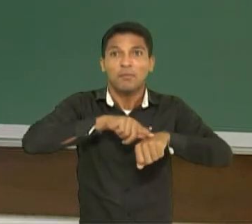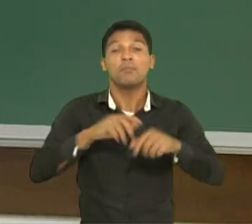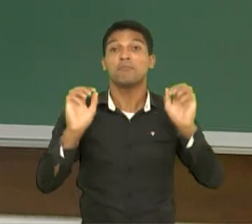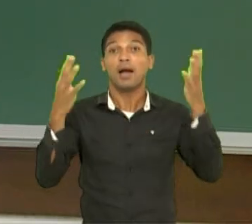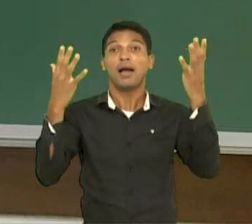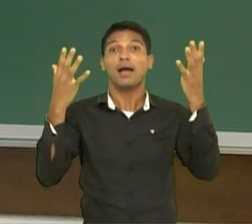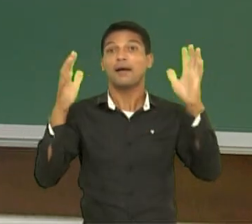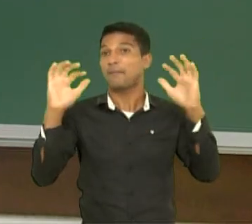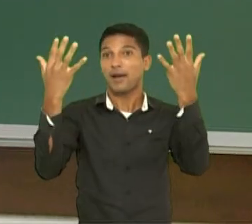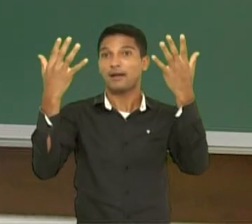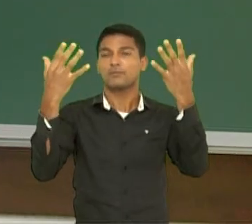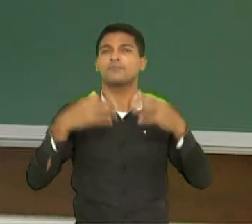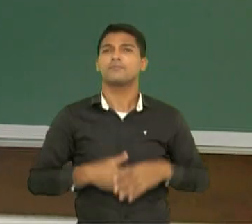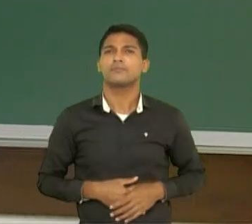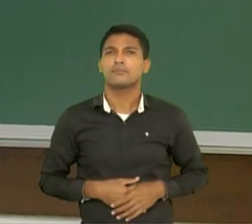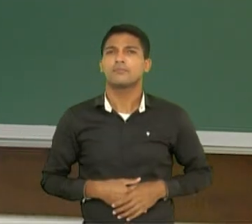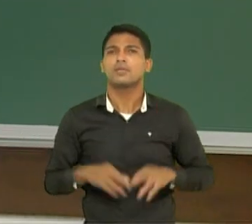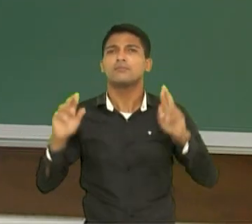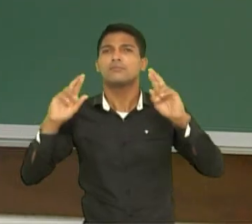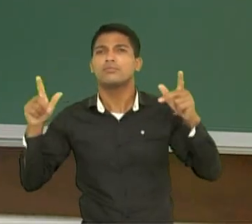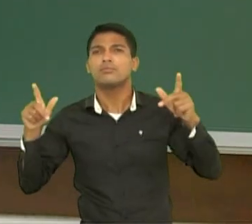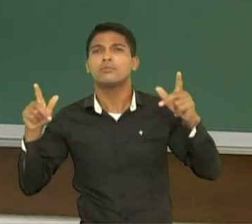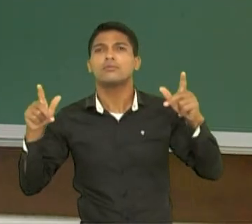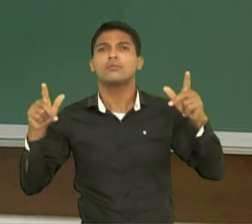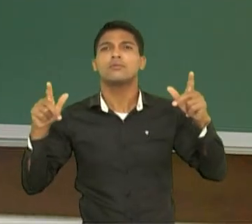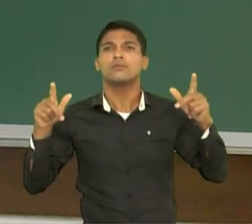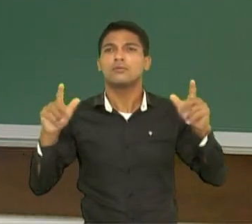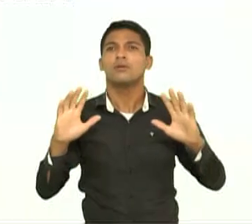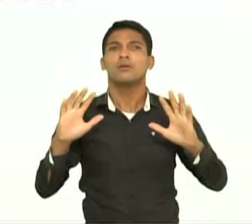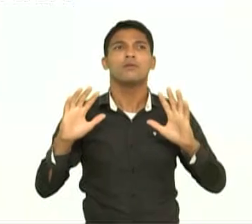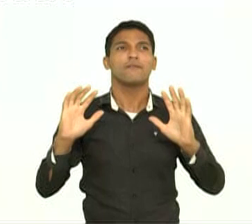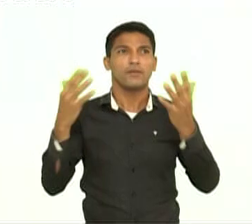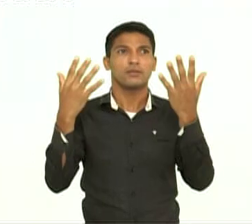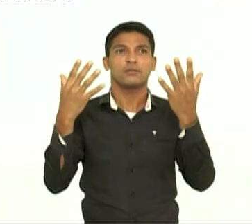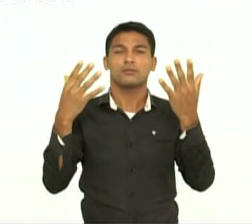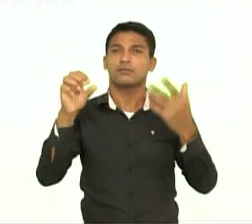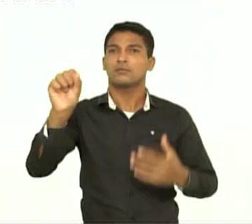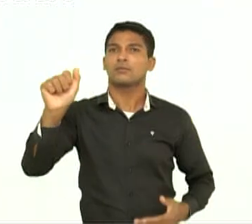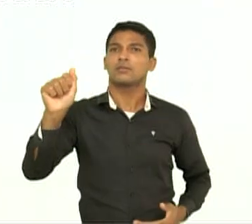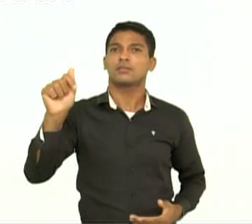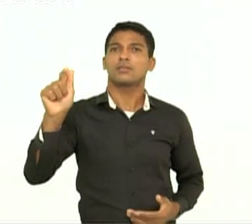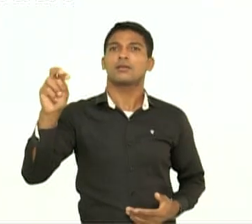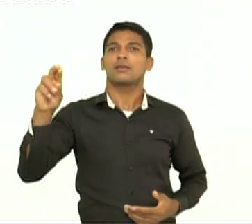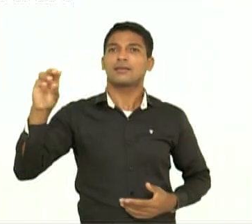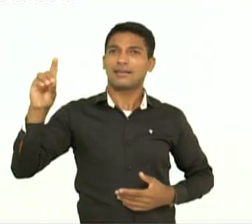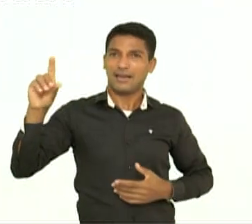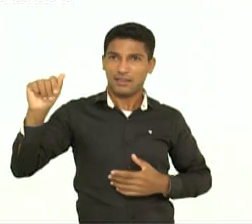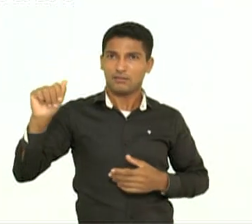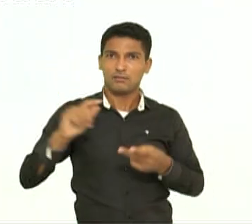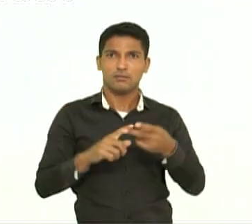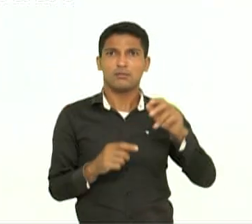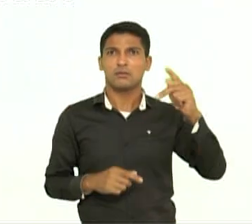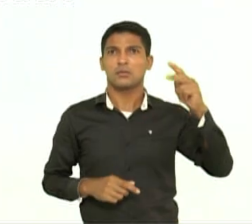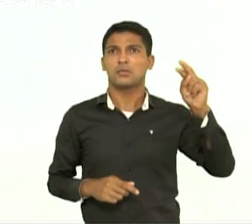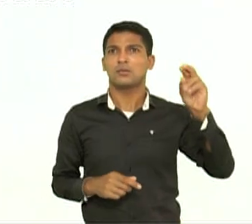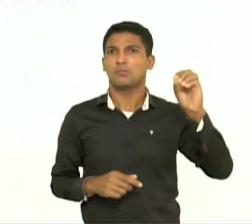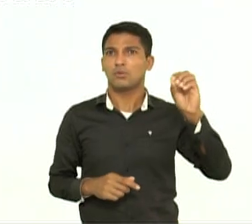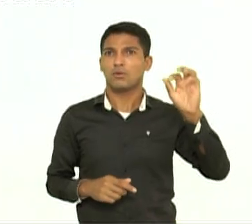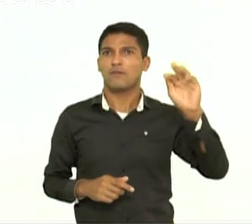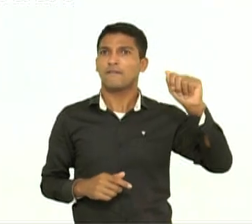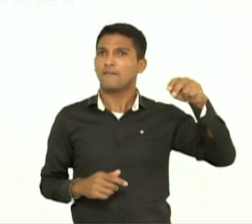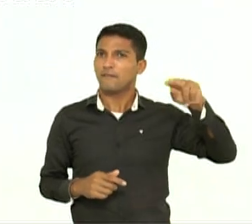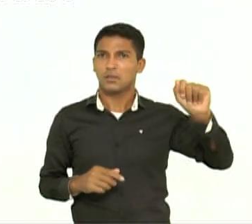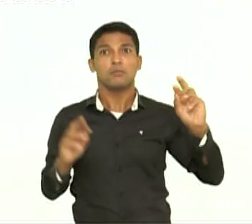sagradas e profanas, você sabe qual é a diferença? Enquanto nós vamos aqui conversando, você já podia ir arriscando aí no seu caderno,